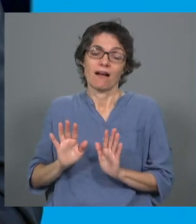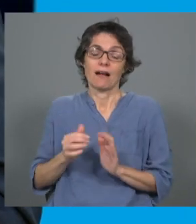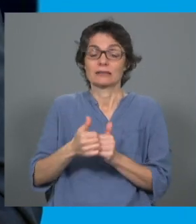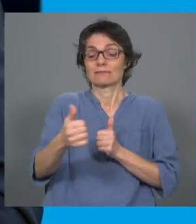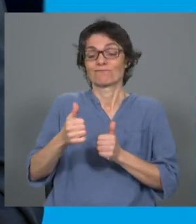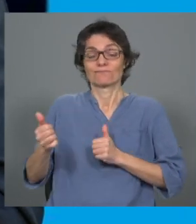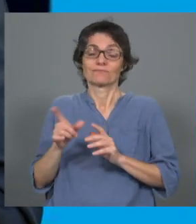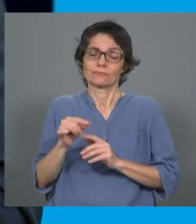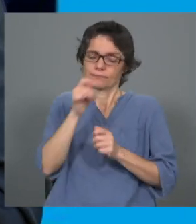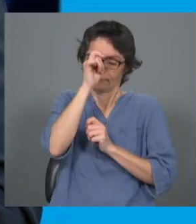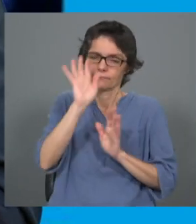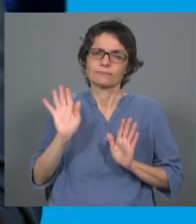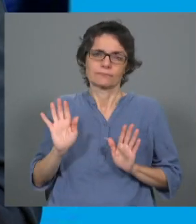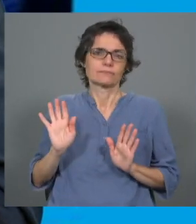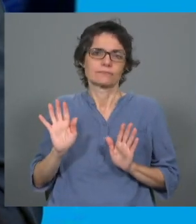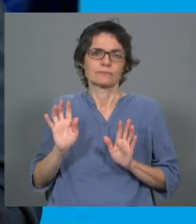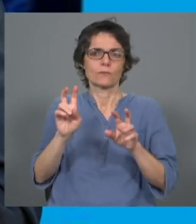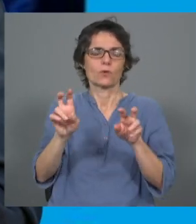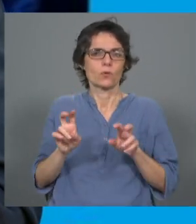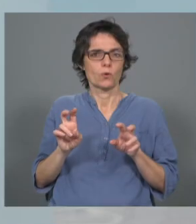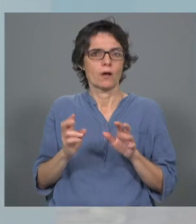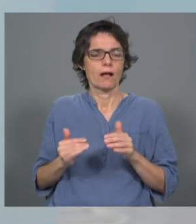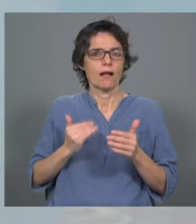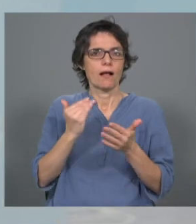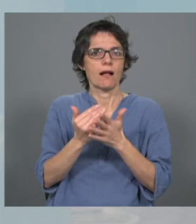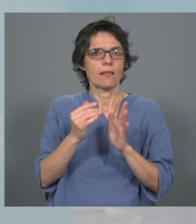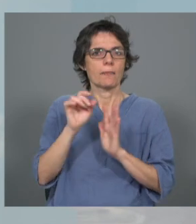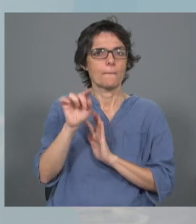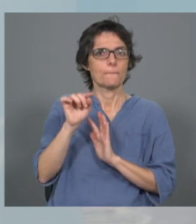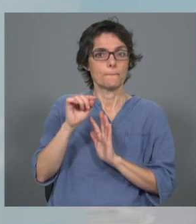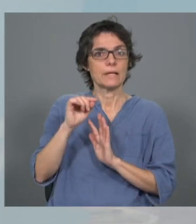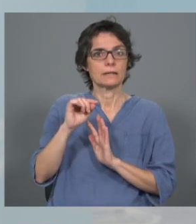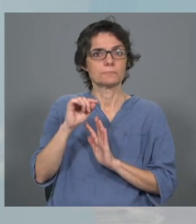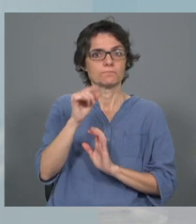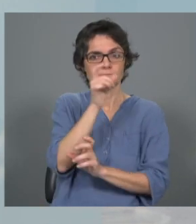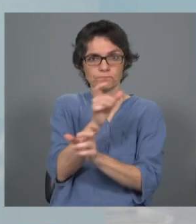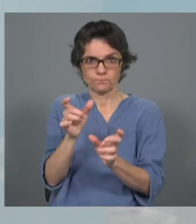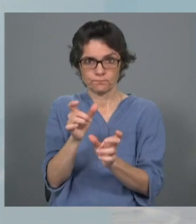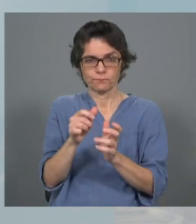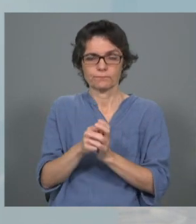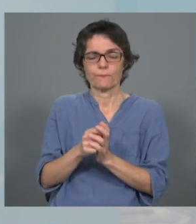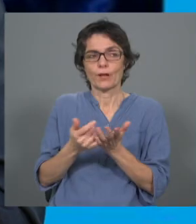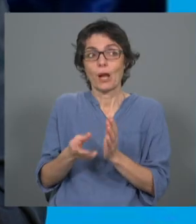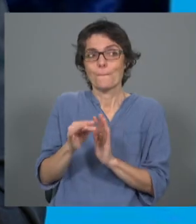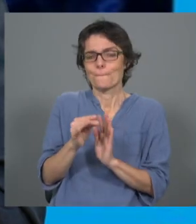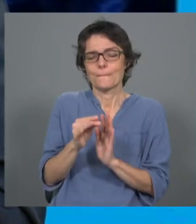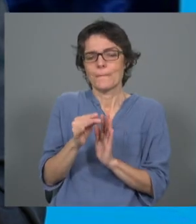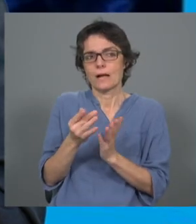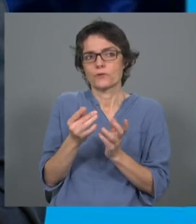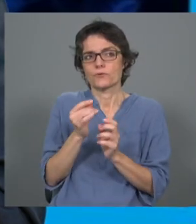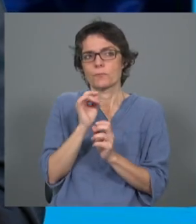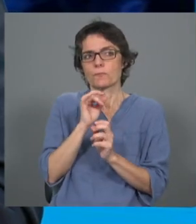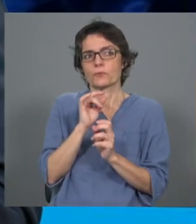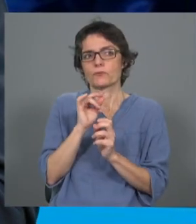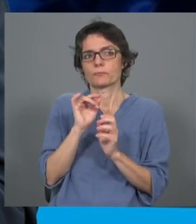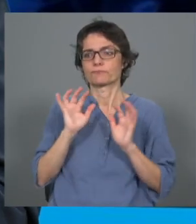afastamentos, só teremos lugar para 1.000 acólitos. Não quer dizer que não possam estar mais, eventualmente, no restante do